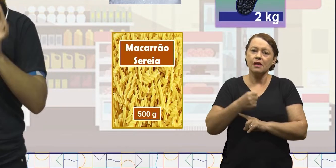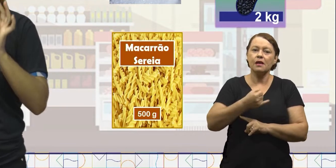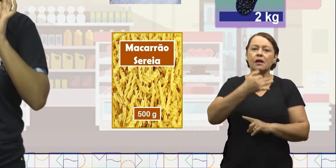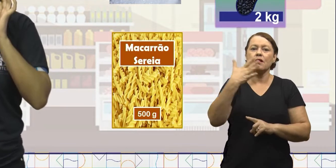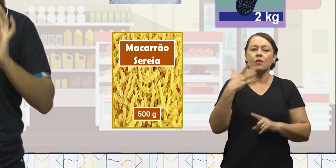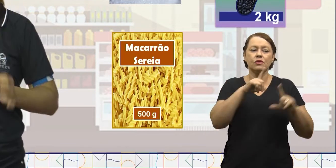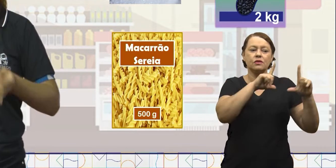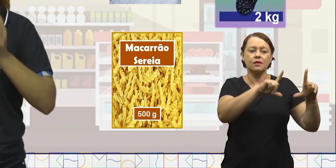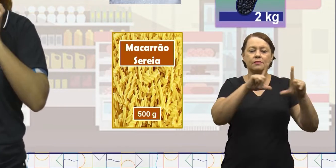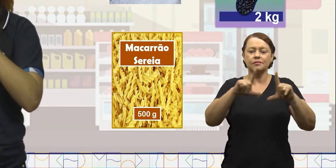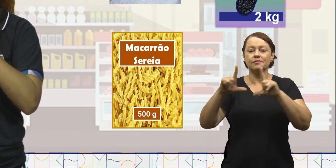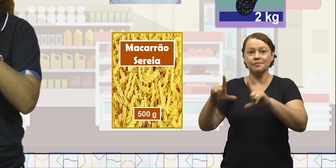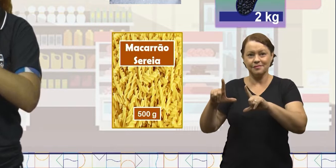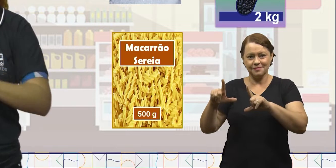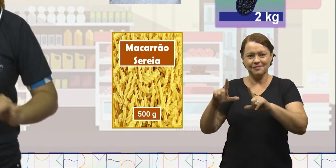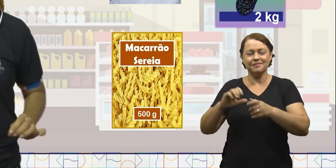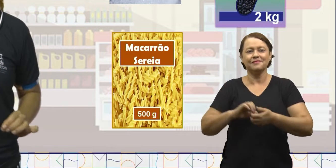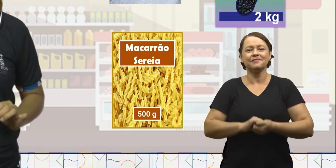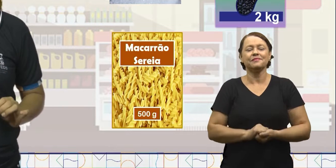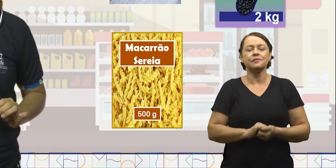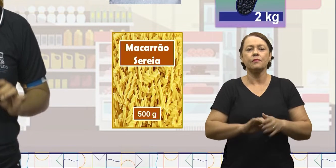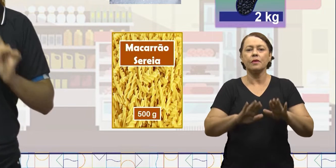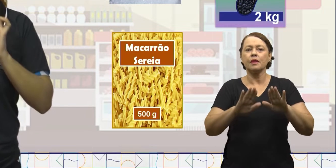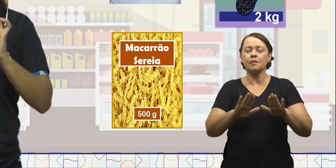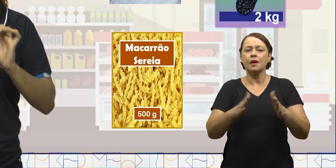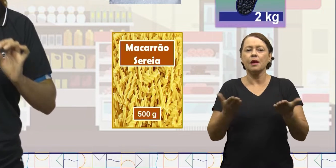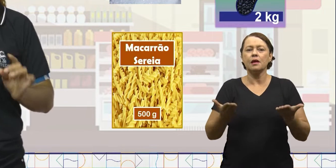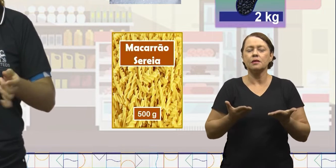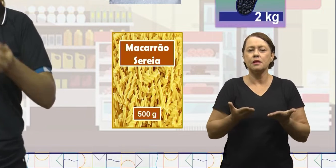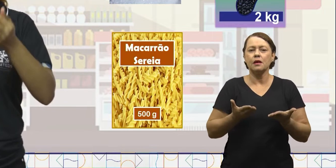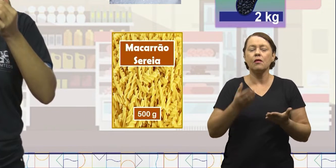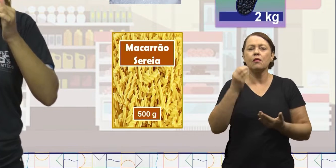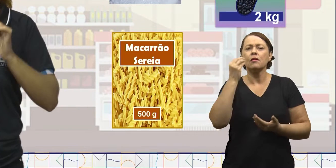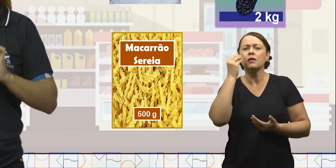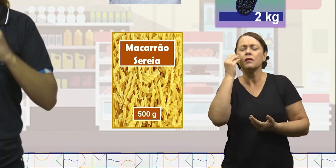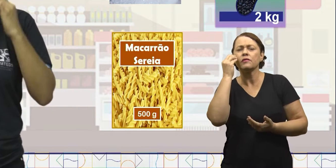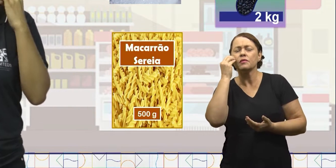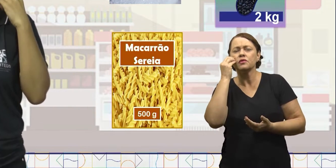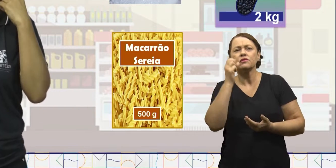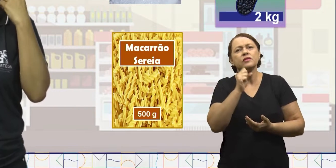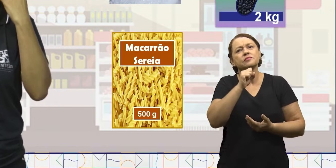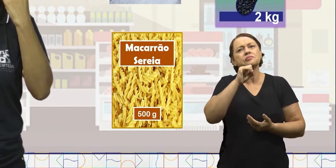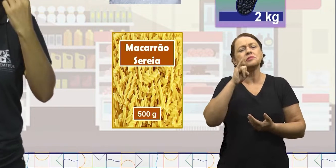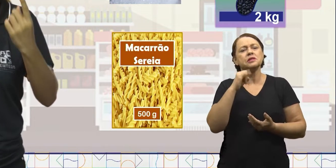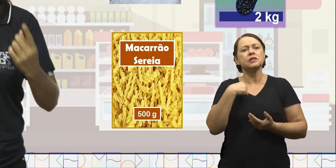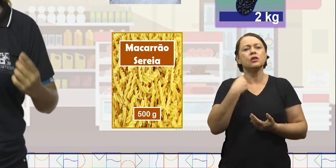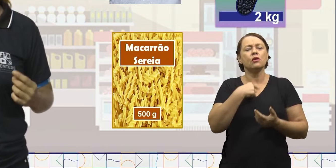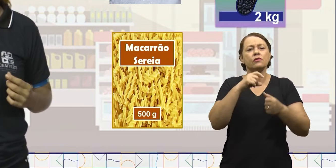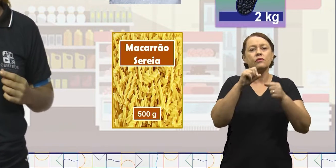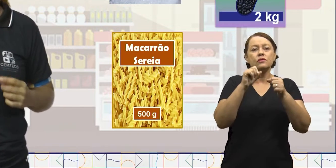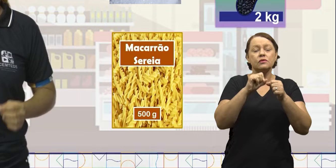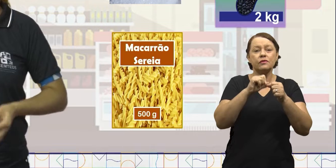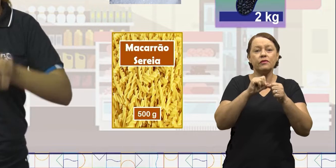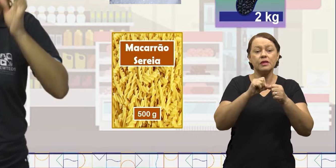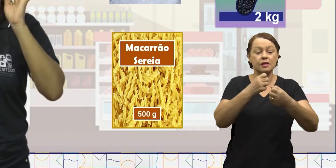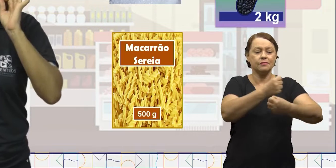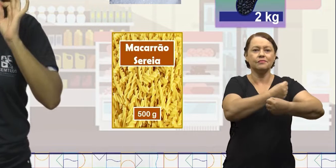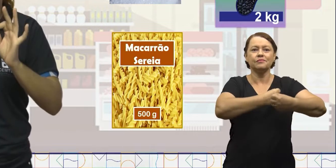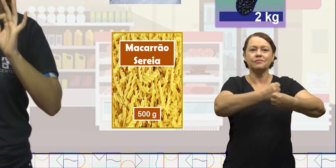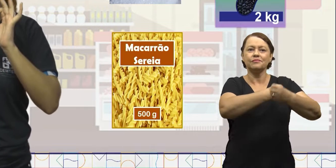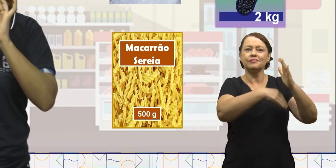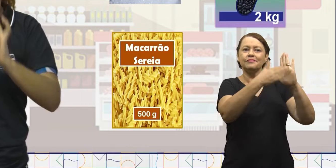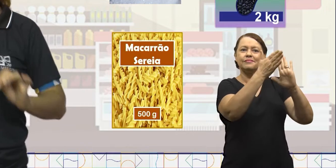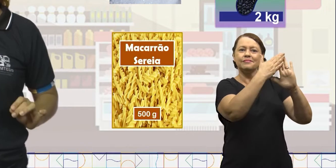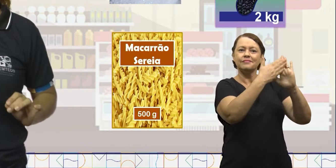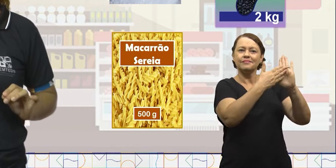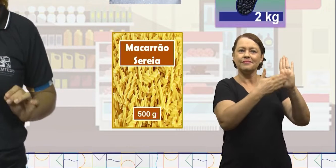à quantidade de pacotes. Agora, vamos lá. E se nós fôssemos fazer